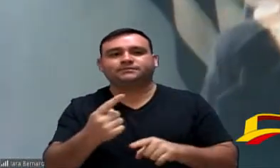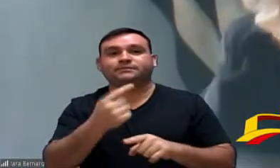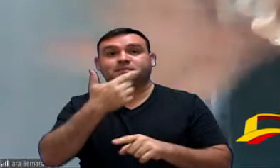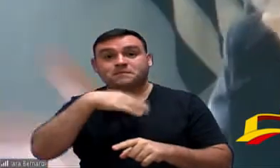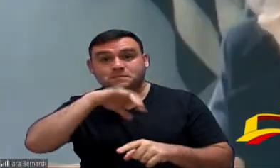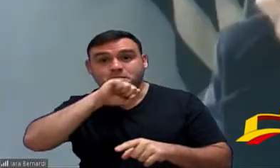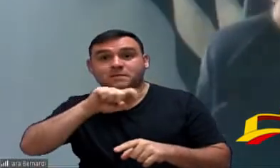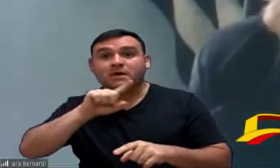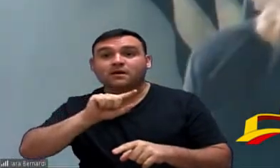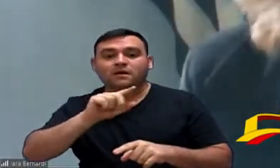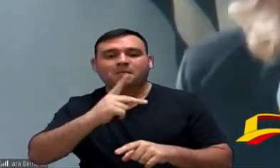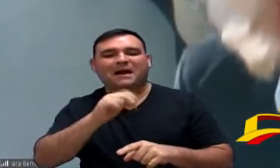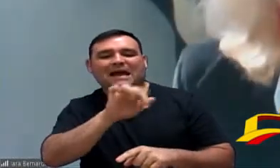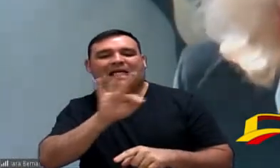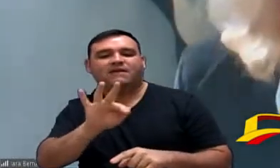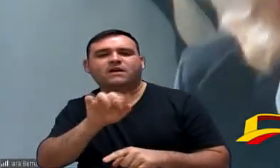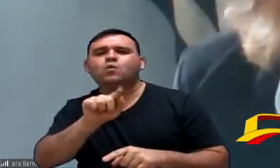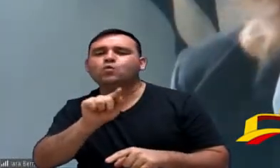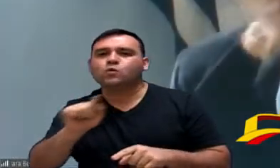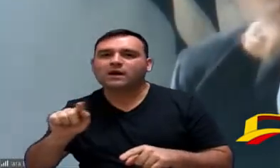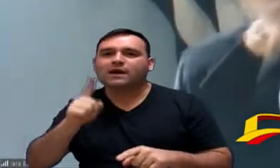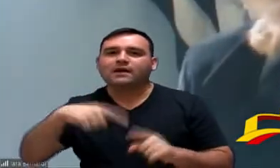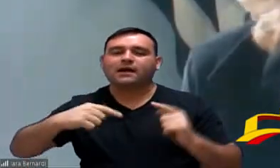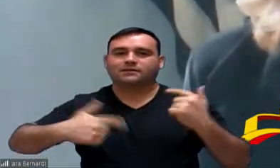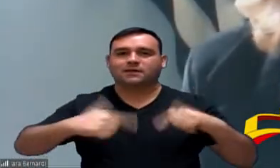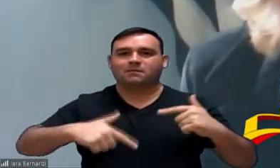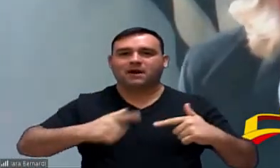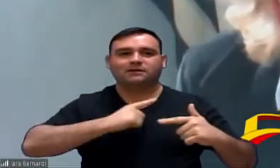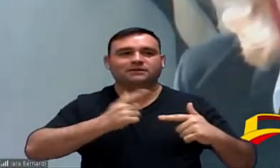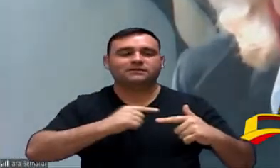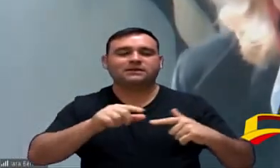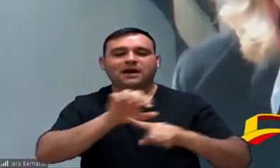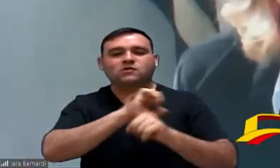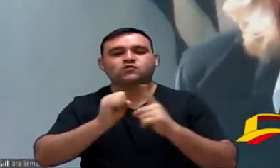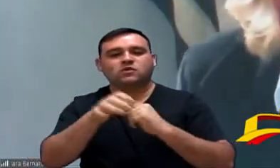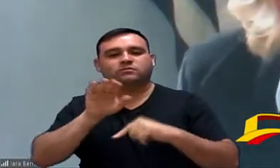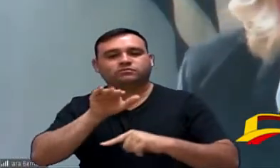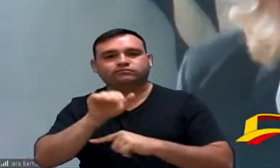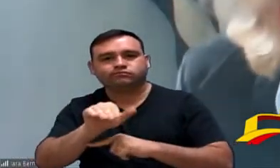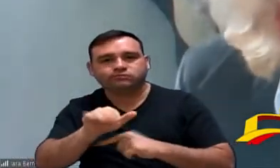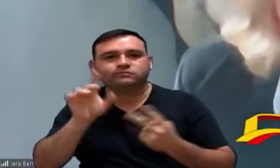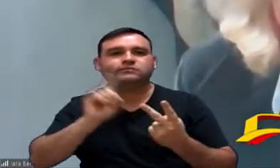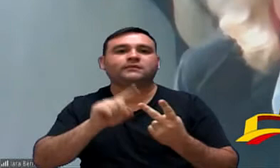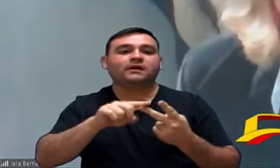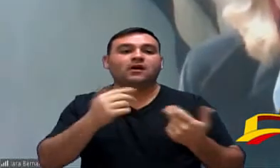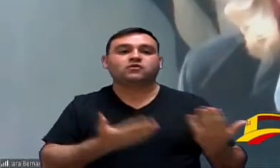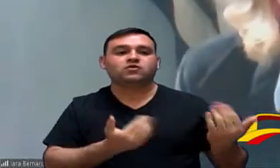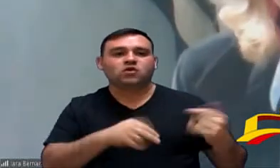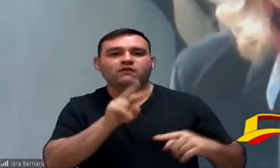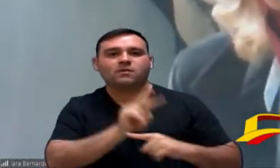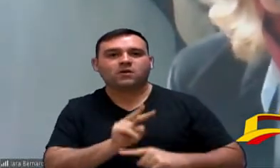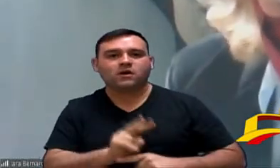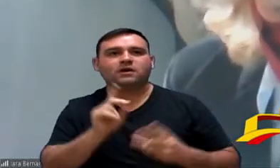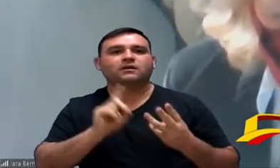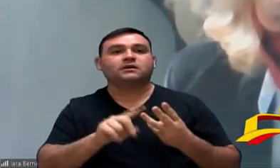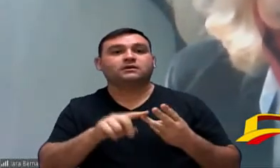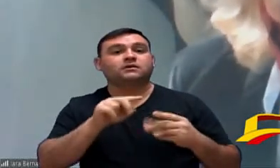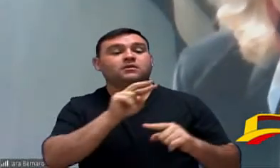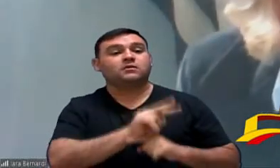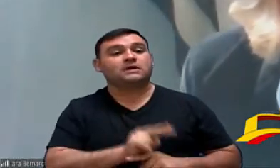PAEF, que compreende serviço de abordagem social, serviço de proteção a adolescentes,